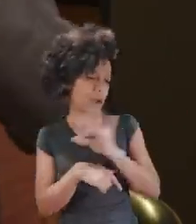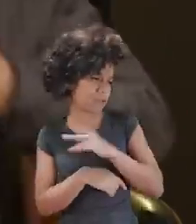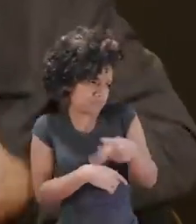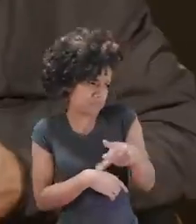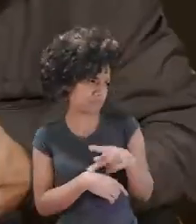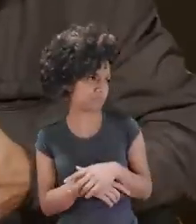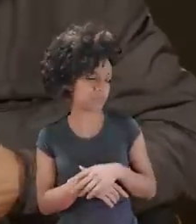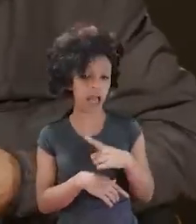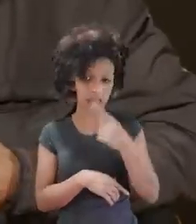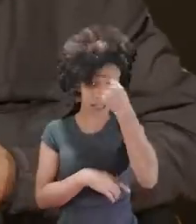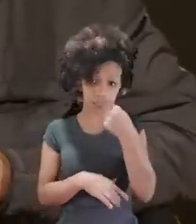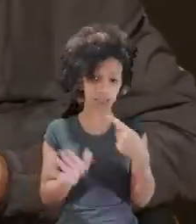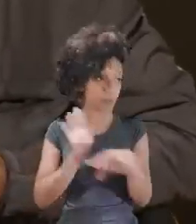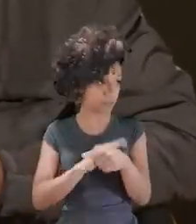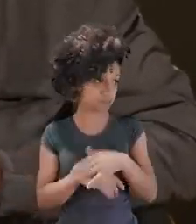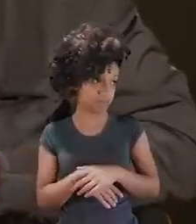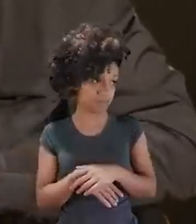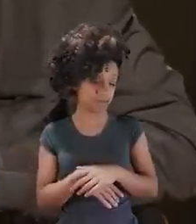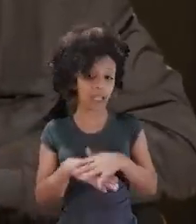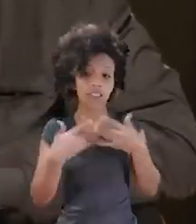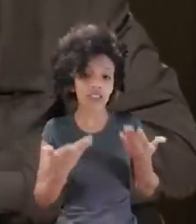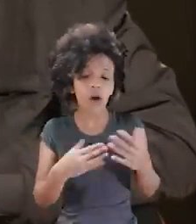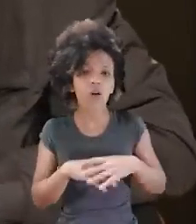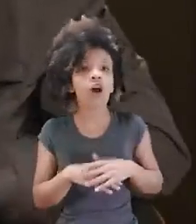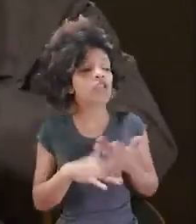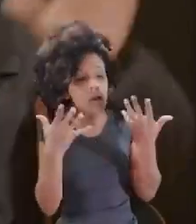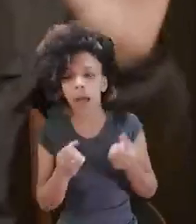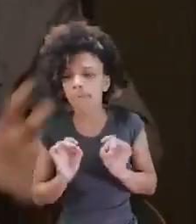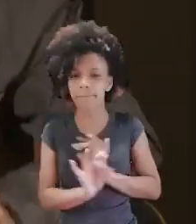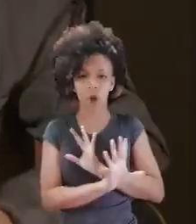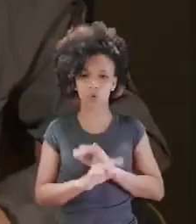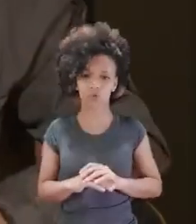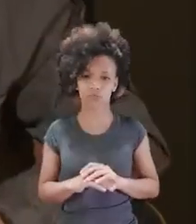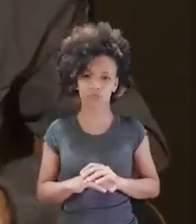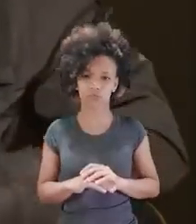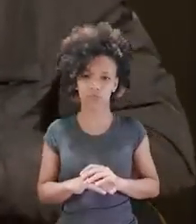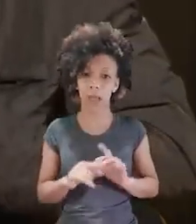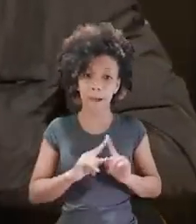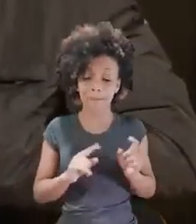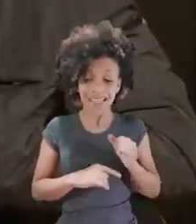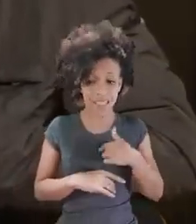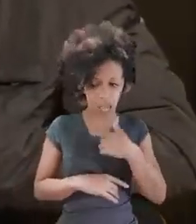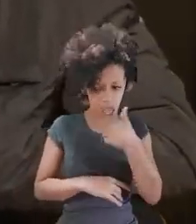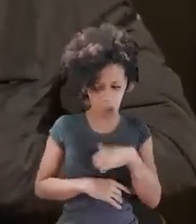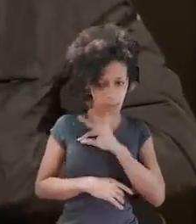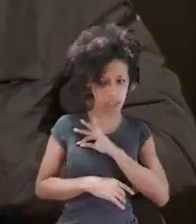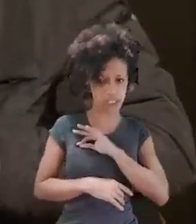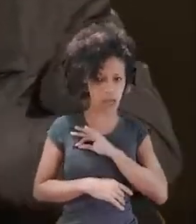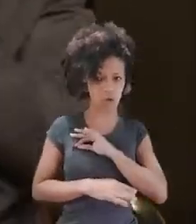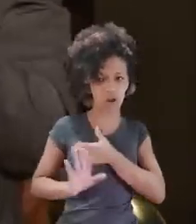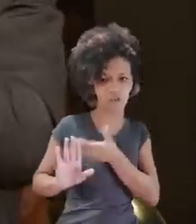militar essa essa essa essa característica tente né Entendeu então você aí você obedece acabou se eu não sei um sou